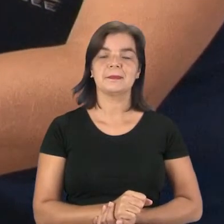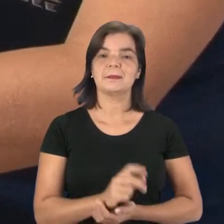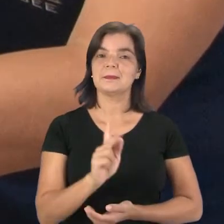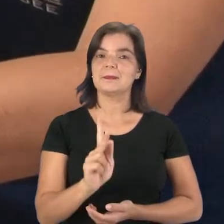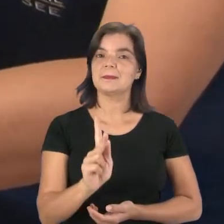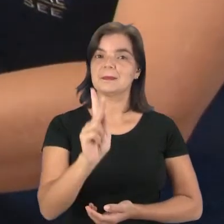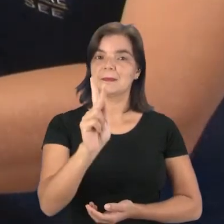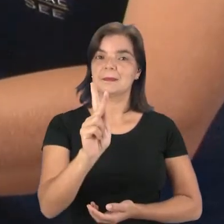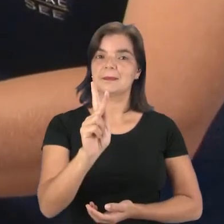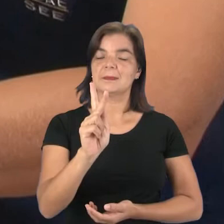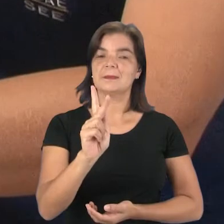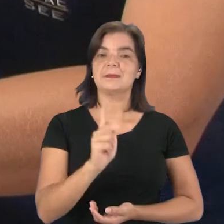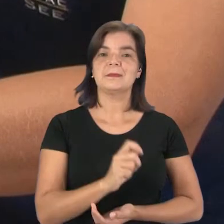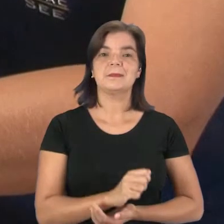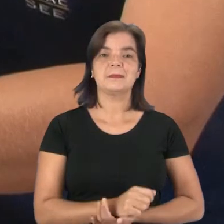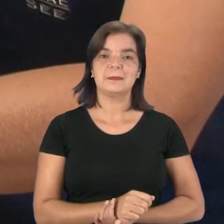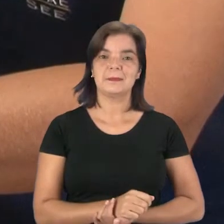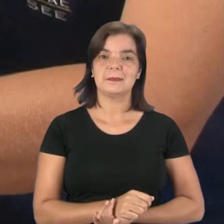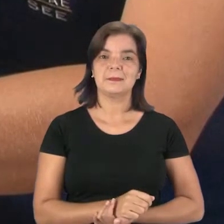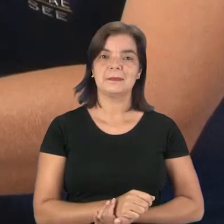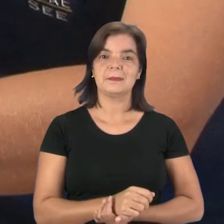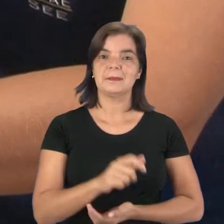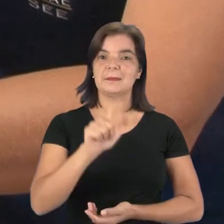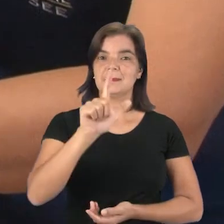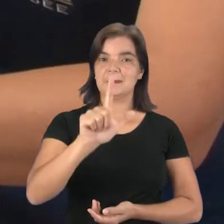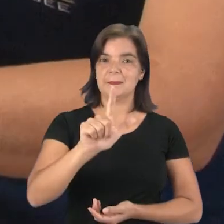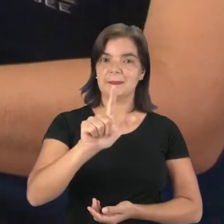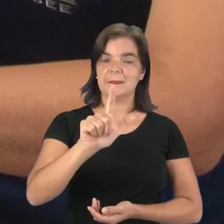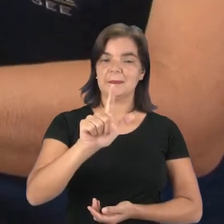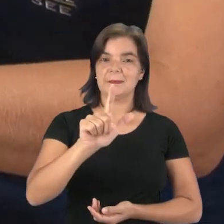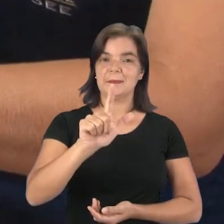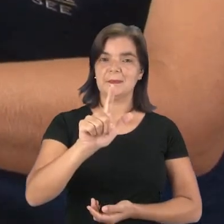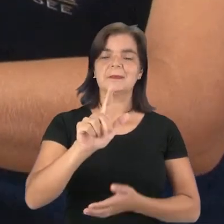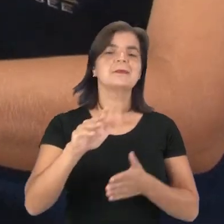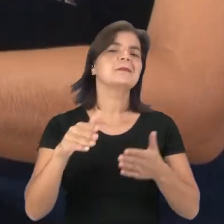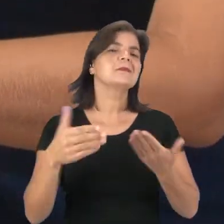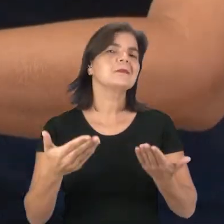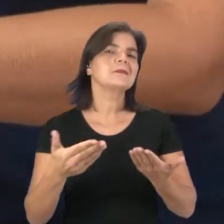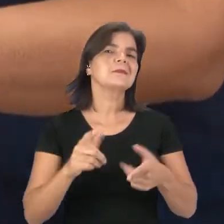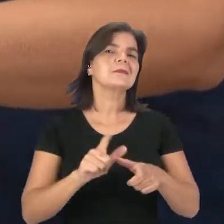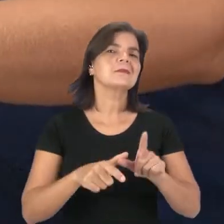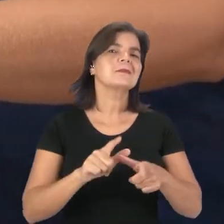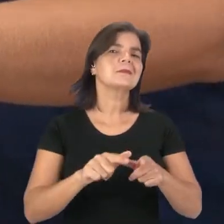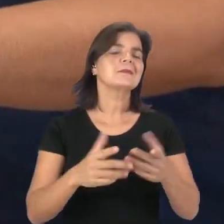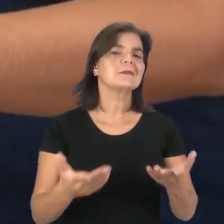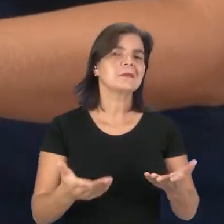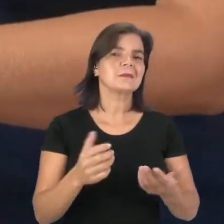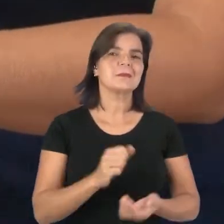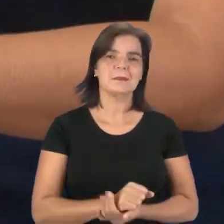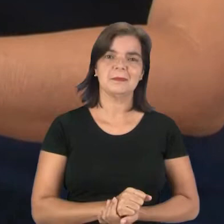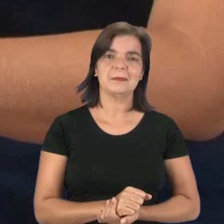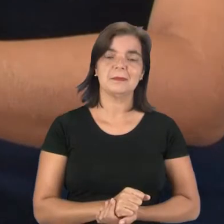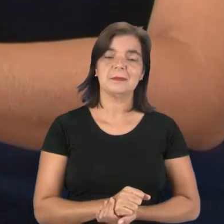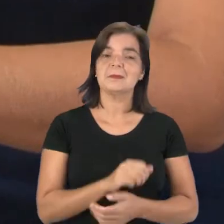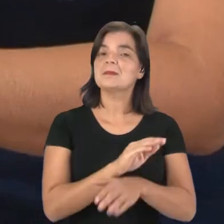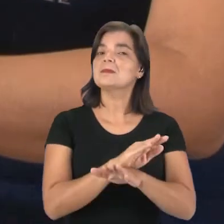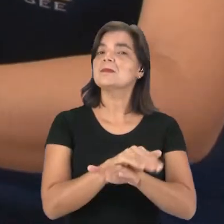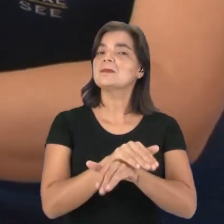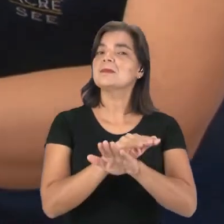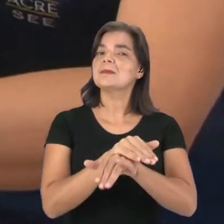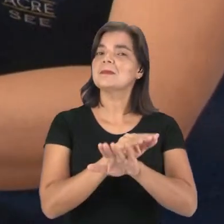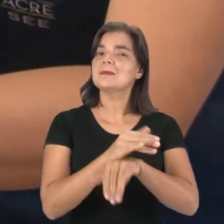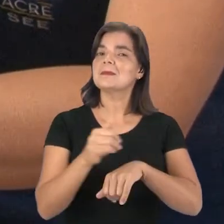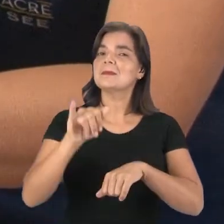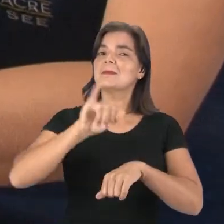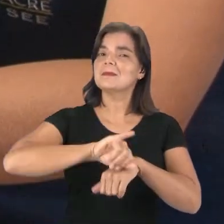Oi Cá a l Qual é esta letra que esta Joaninha